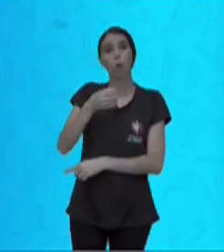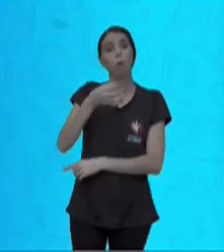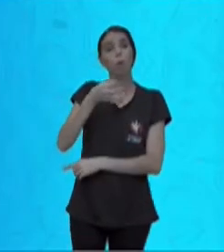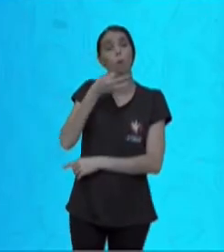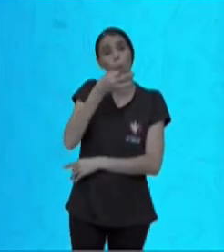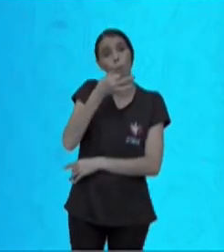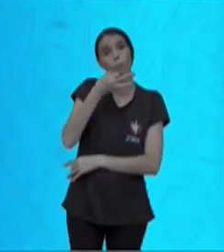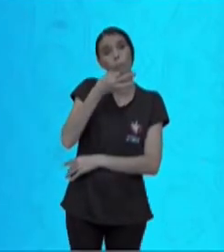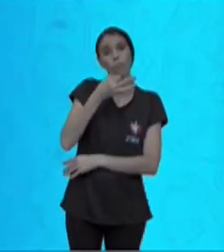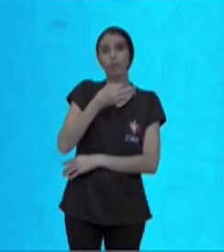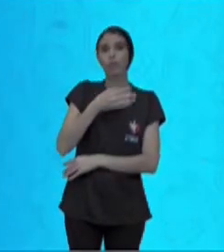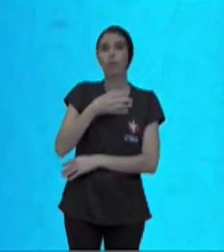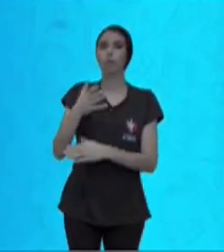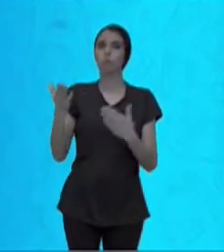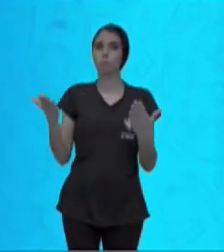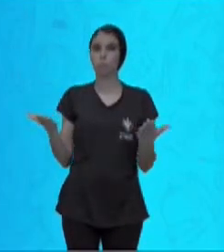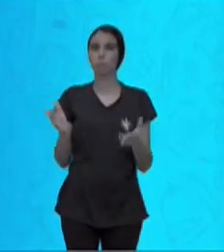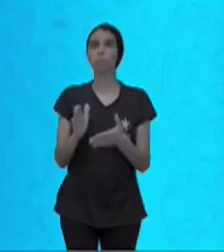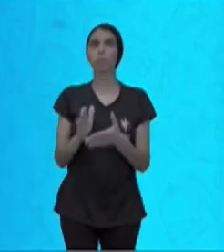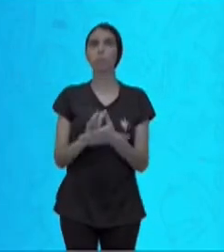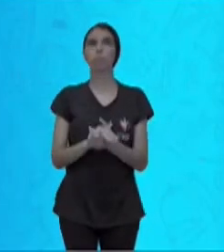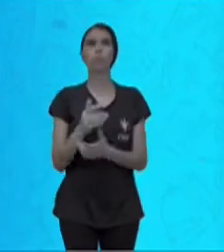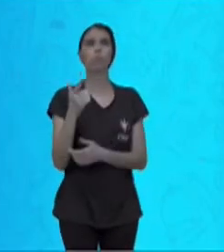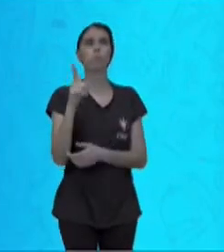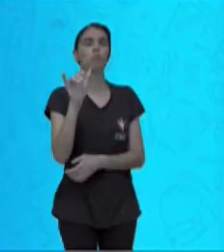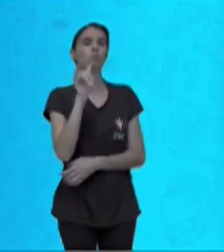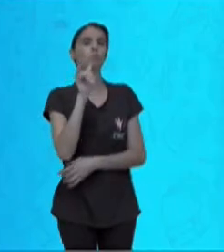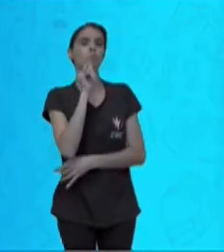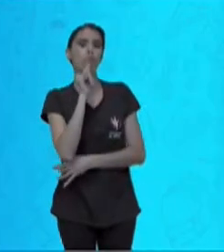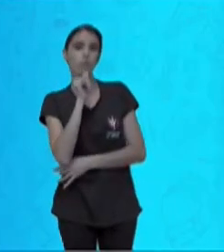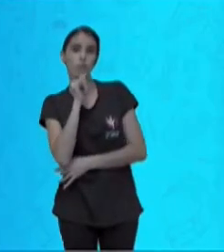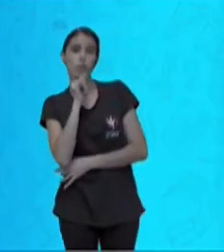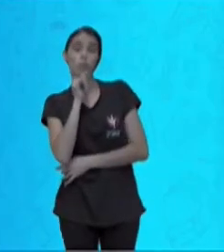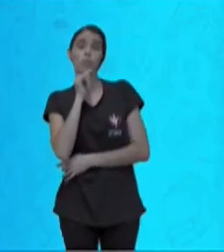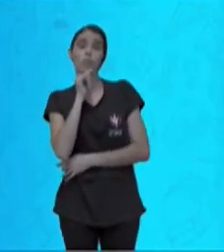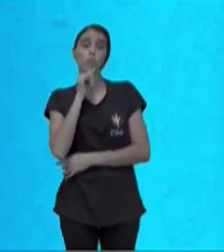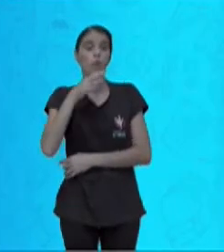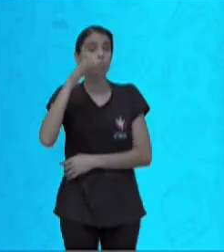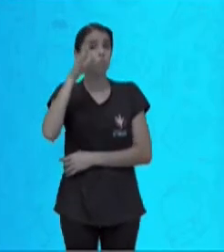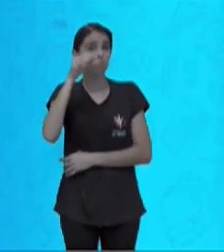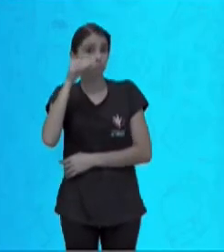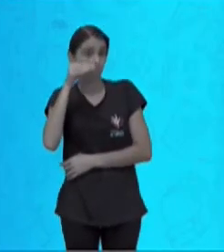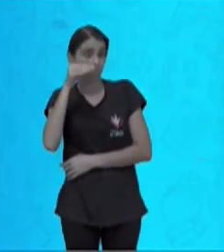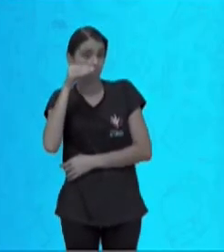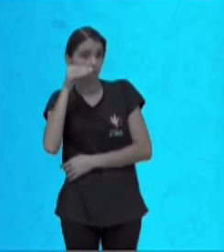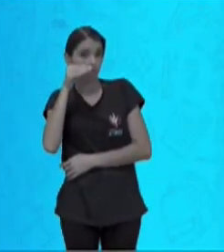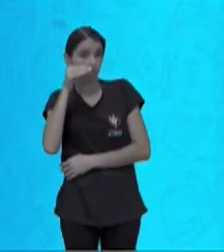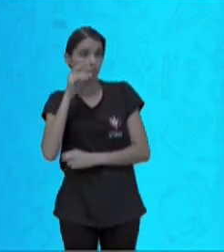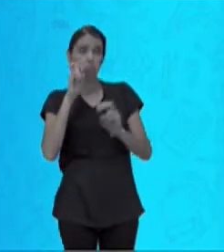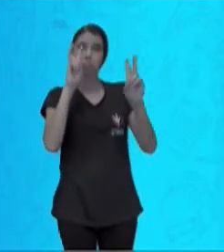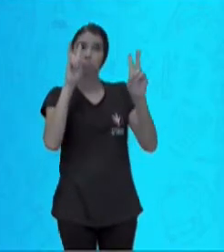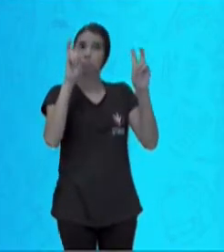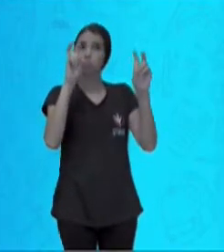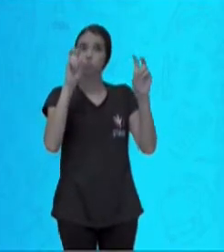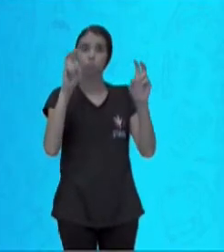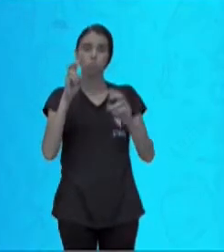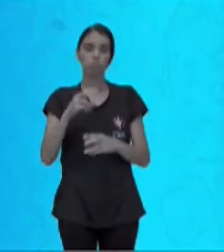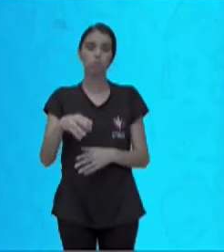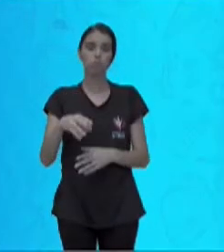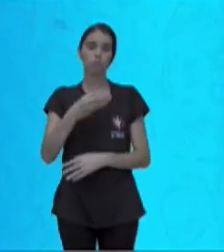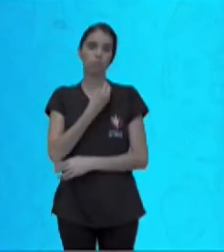de uma experiência pessoal, responder a curiosidades sobre a própria